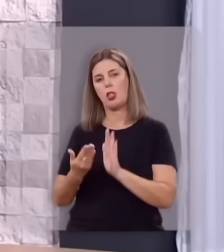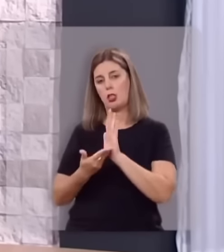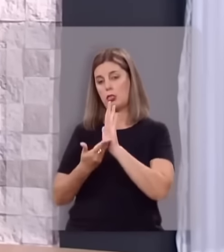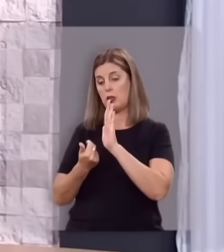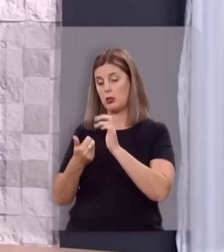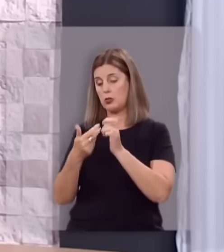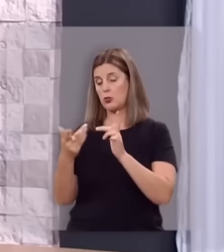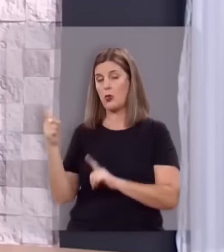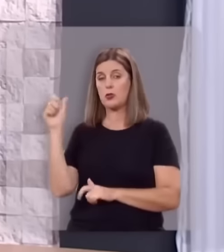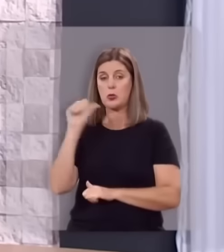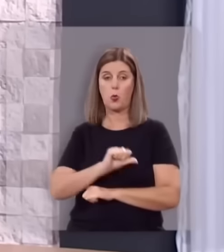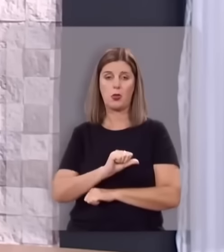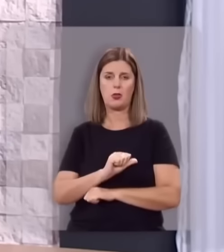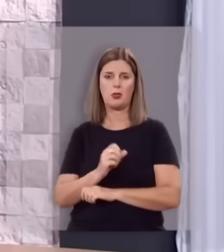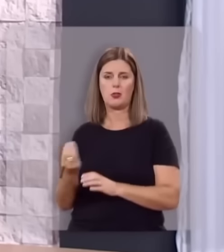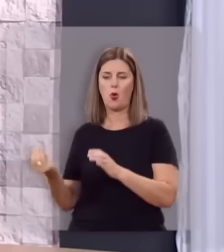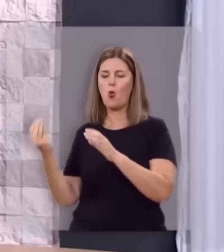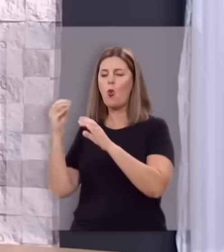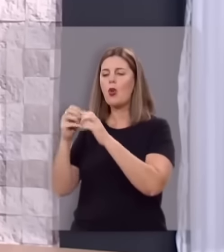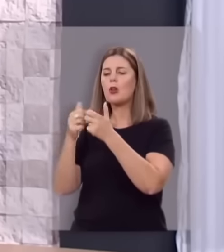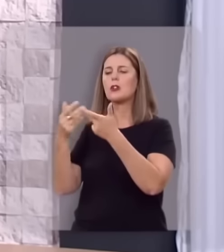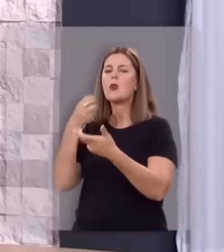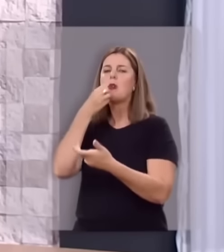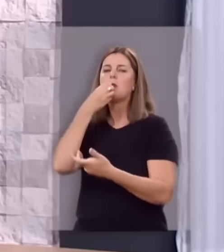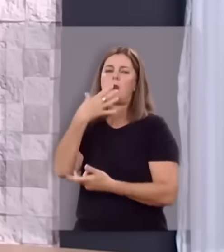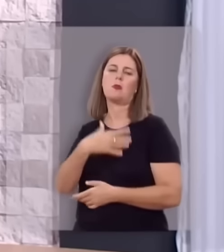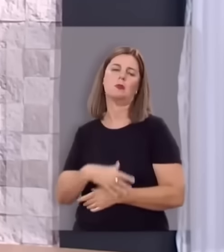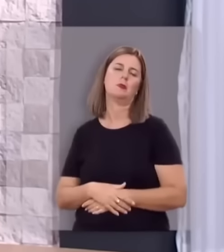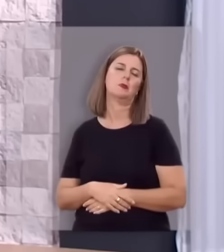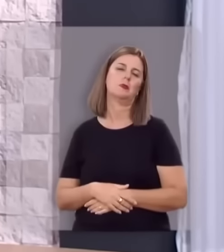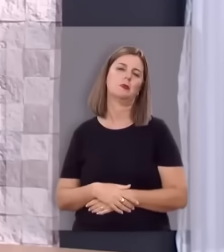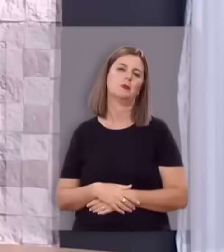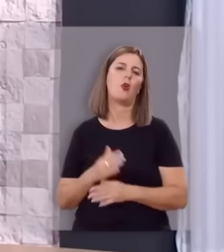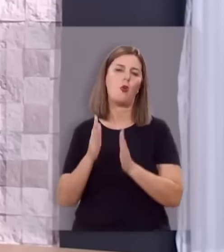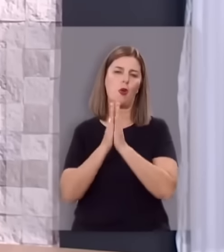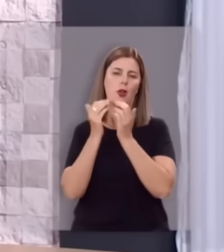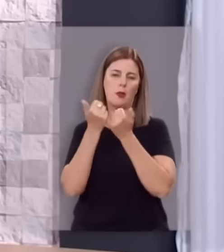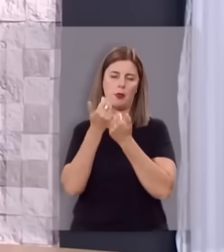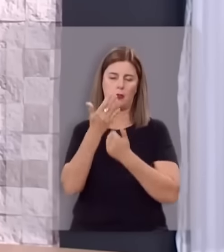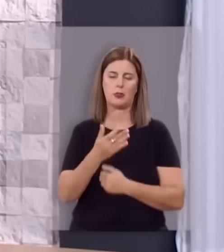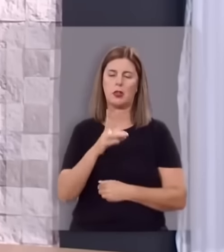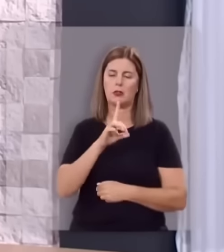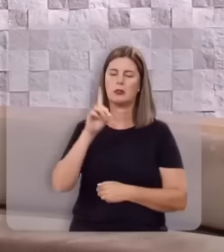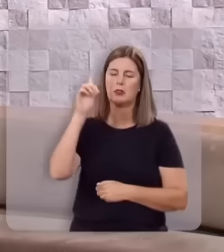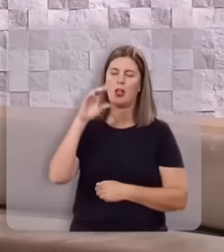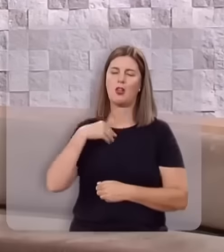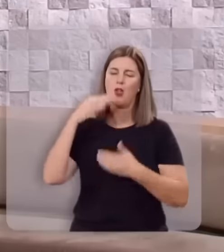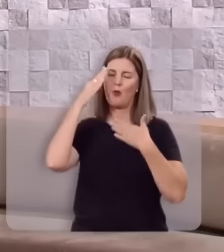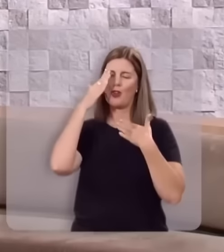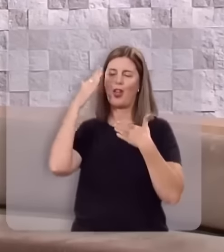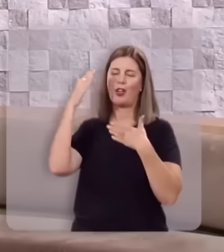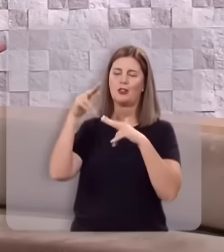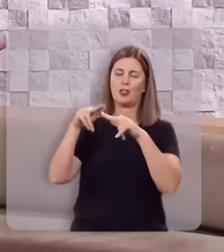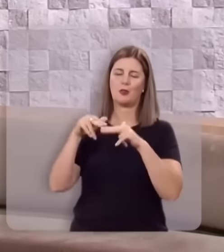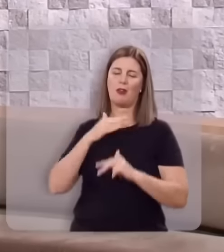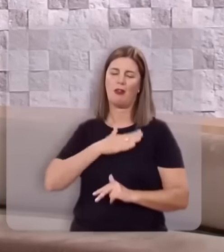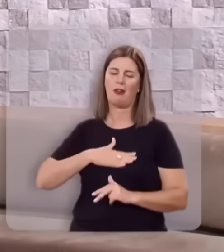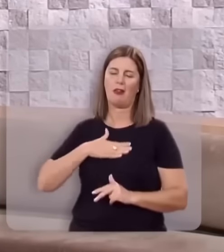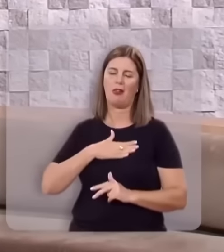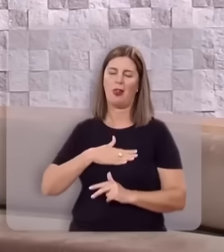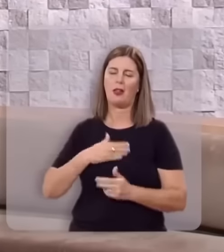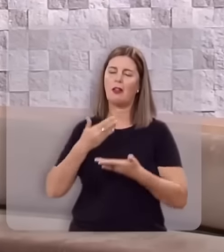2022 tirando o que não presta revestindo noos aquilo que é bom deixa chorar com você Deus eu te